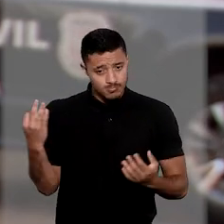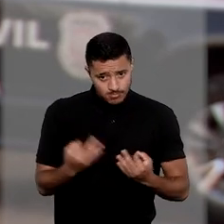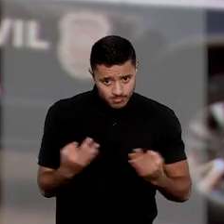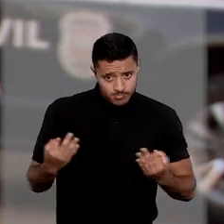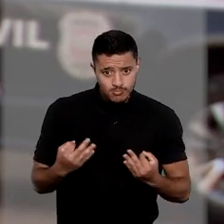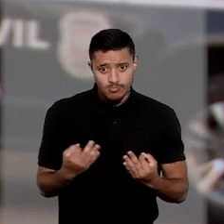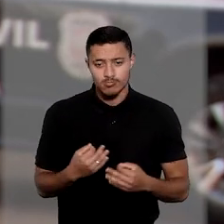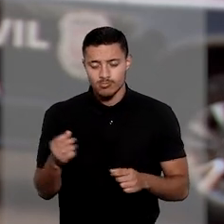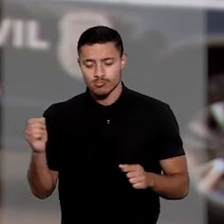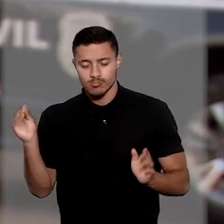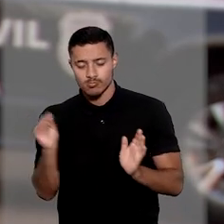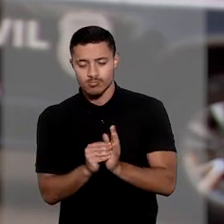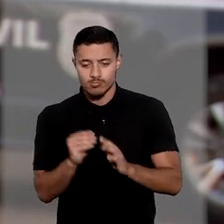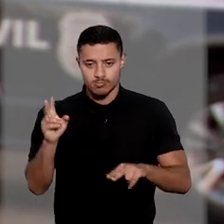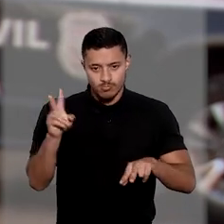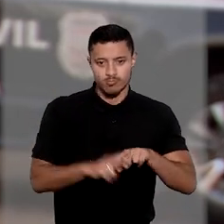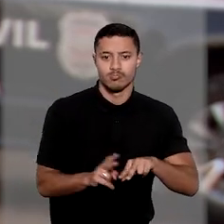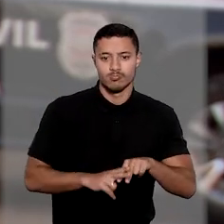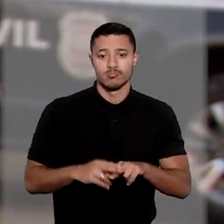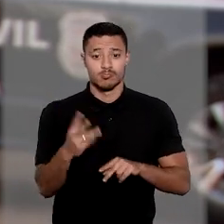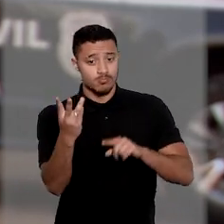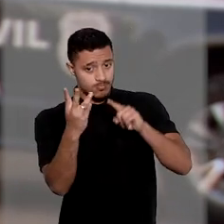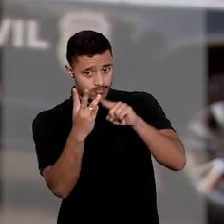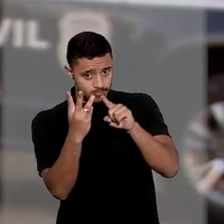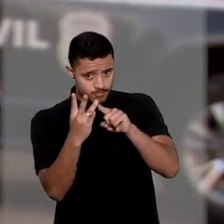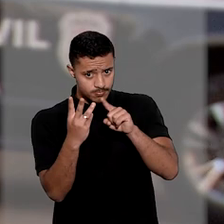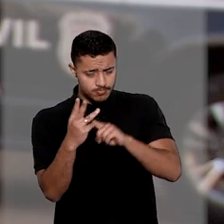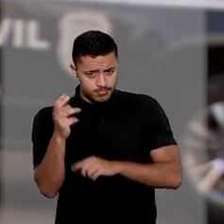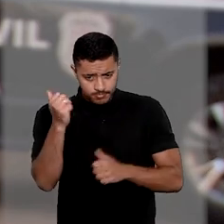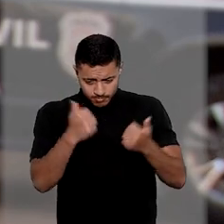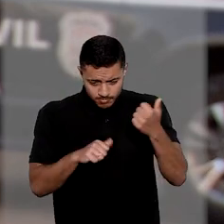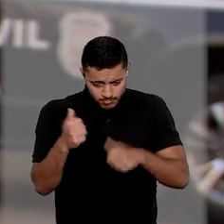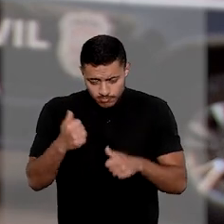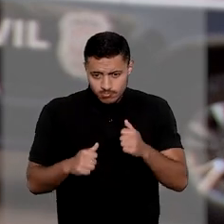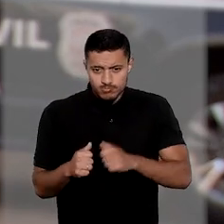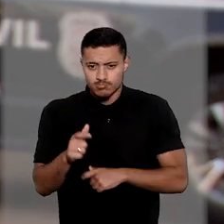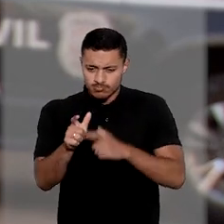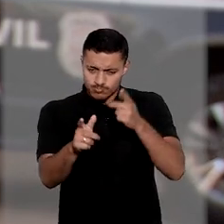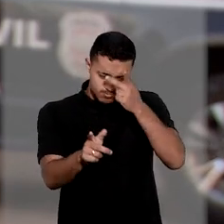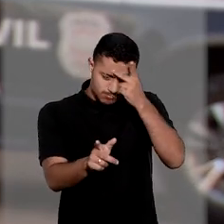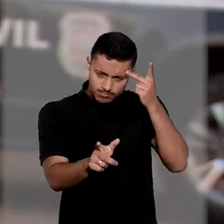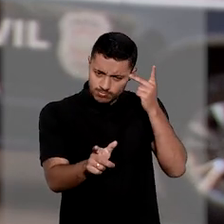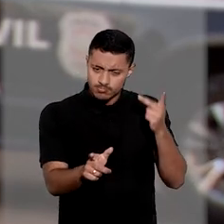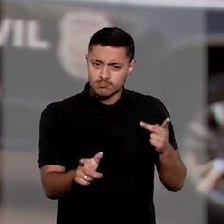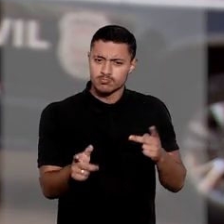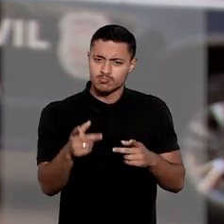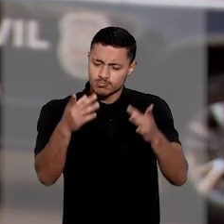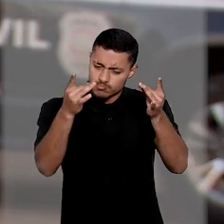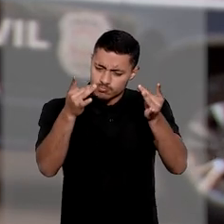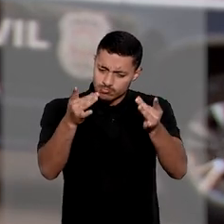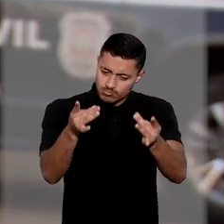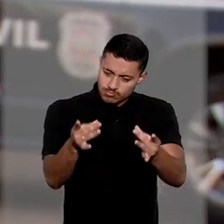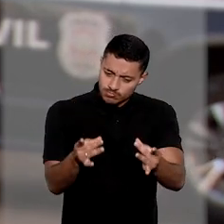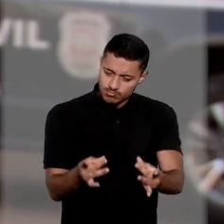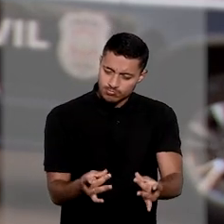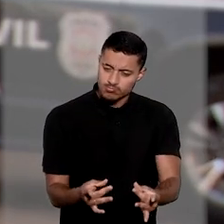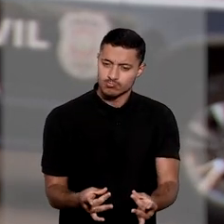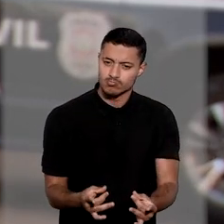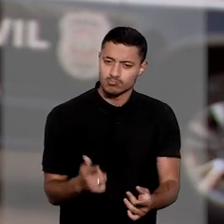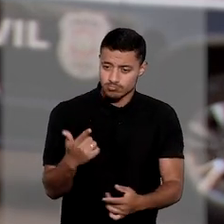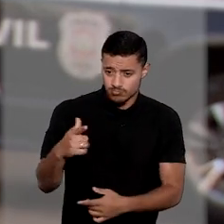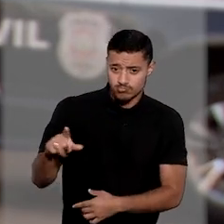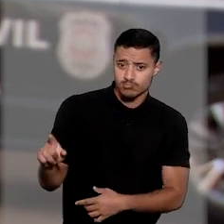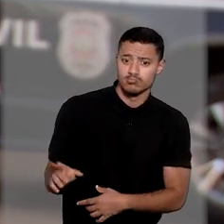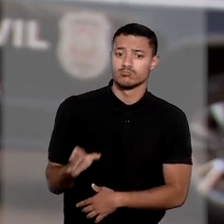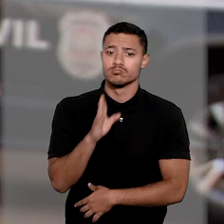ele, foi instaurada a ação penal. E no terceiro caso analisado, a vítima descreveu as características do suspeito e depois